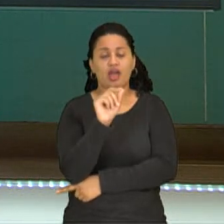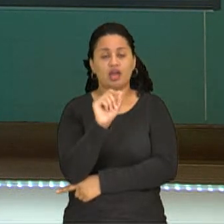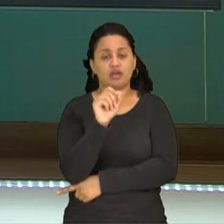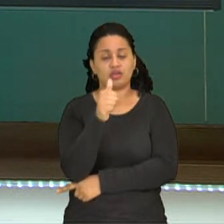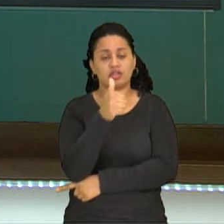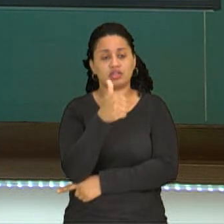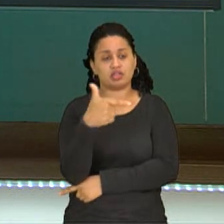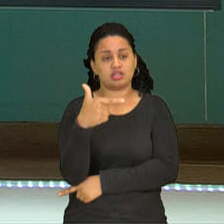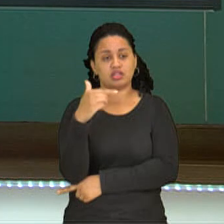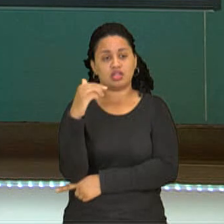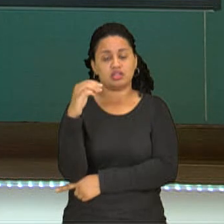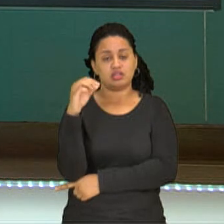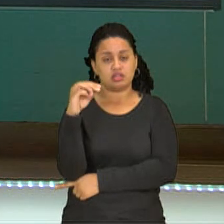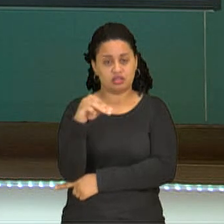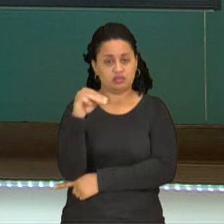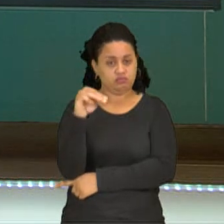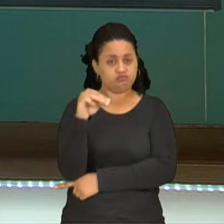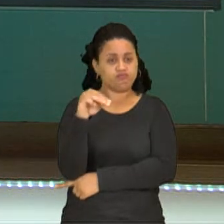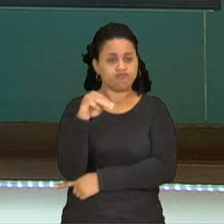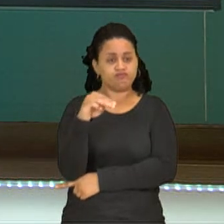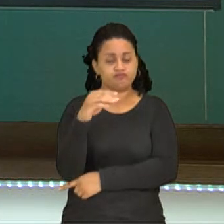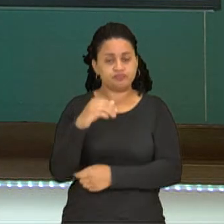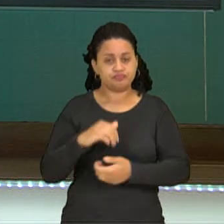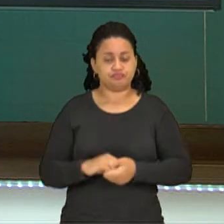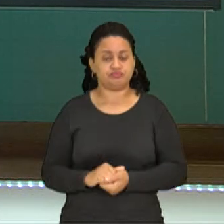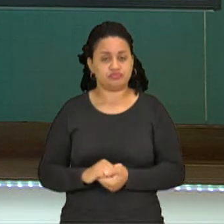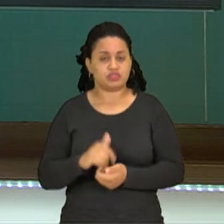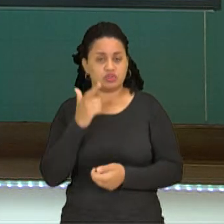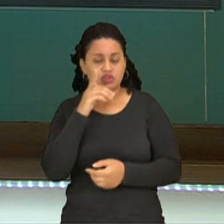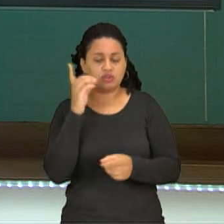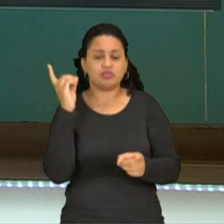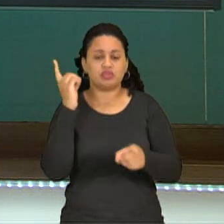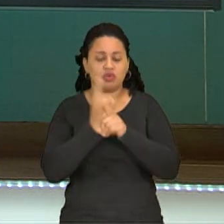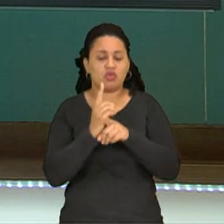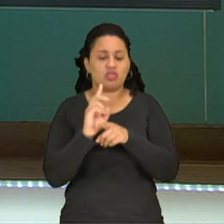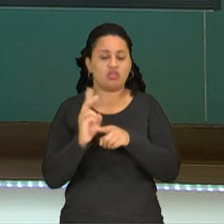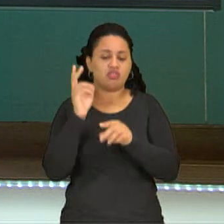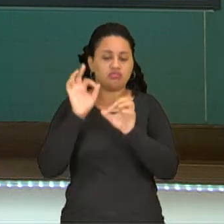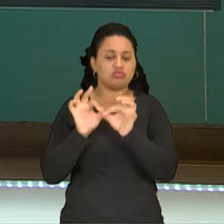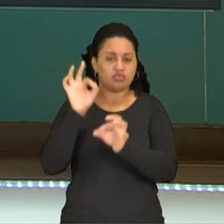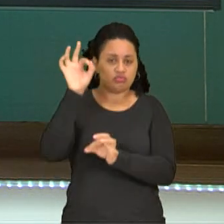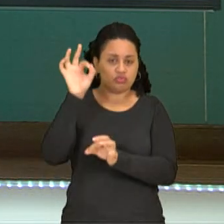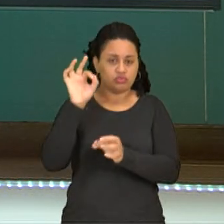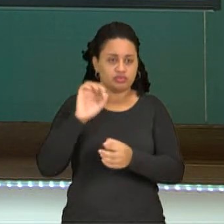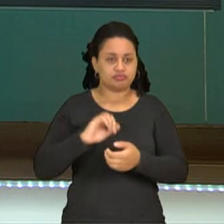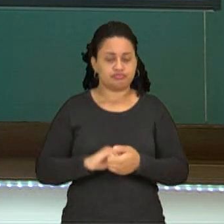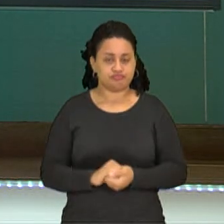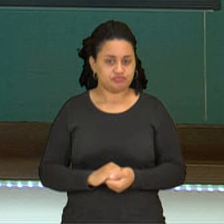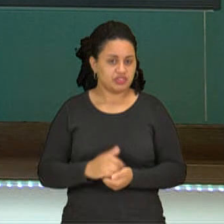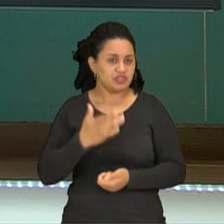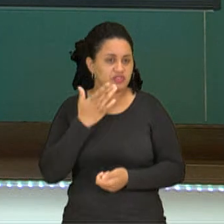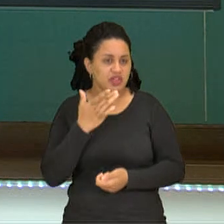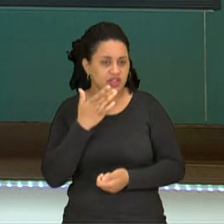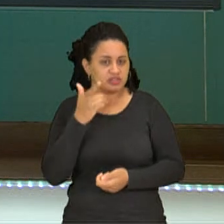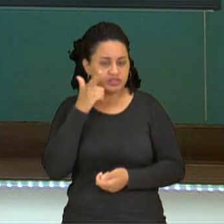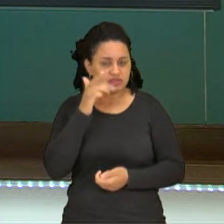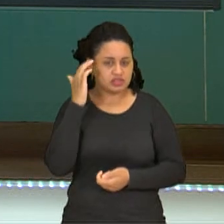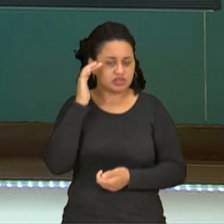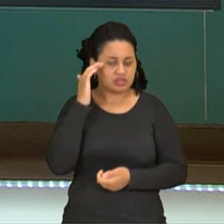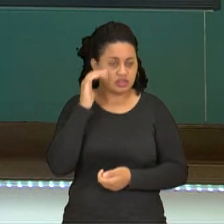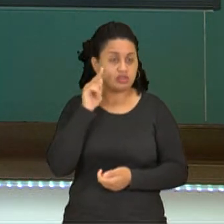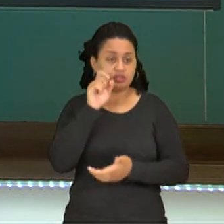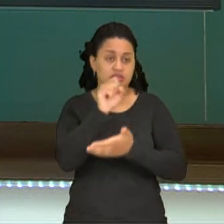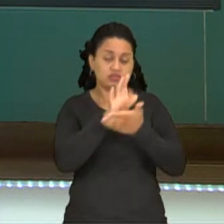vai passar dividindo, portanto, a altura vai ser igual a 17 centímetros. Tranquilo? Esse exercício